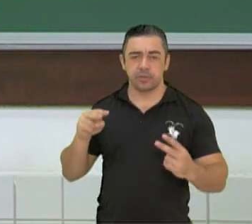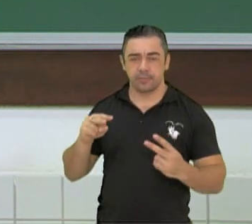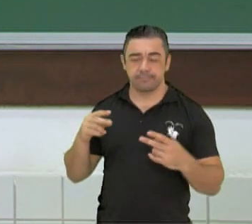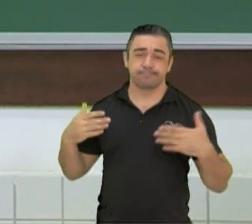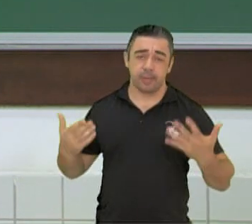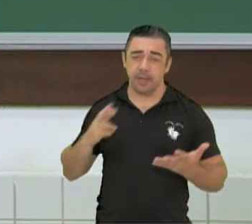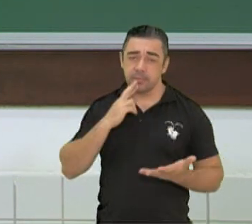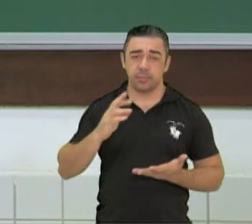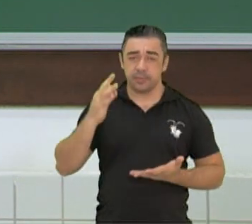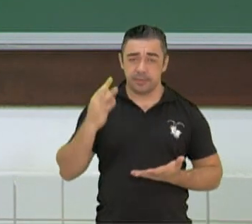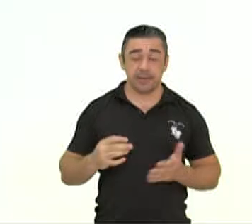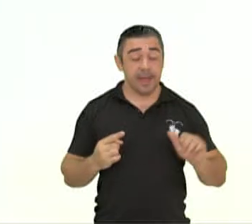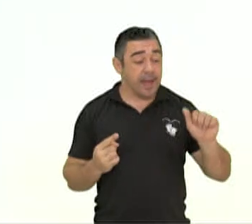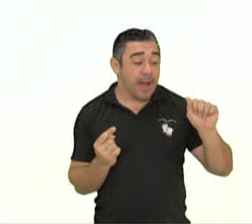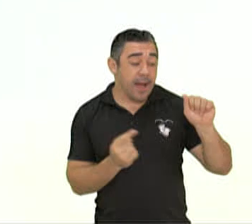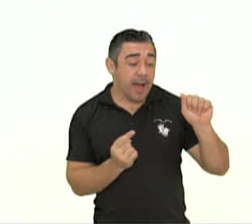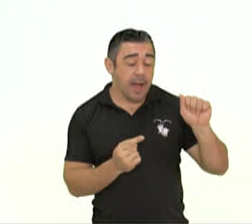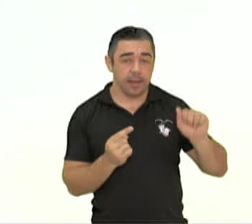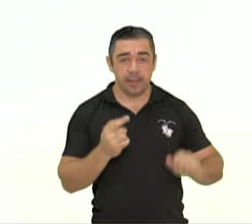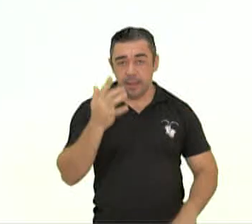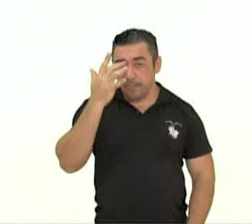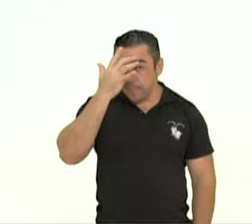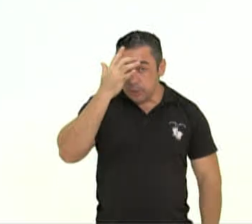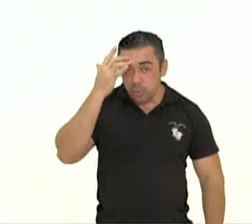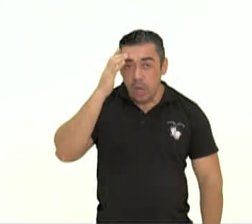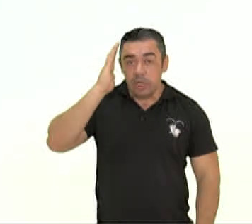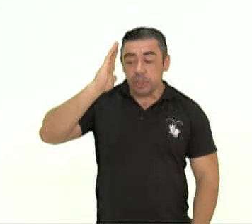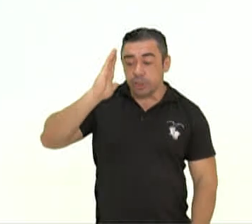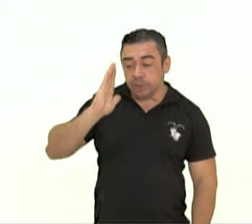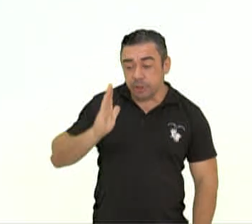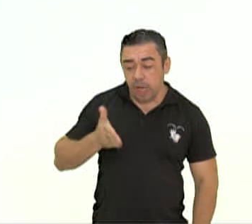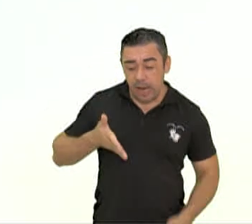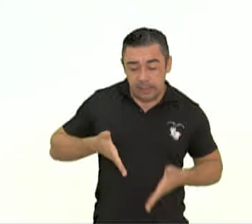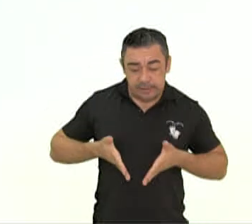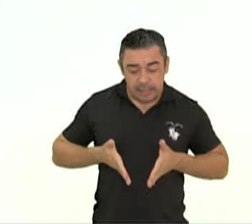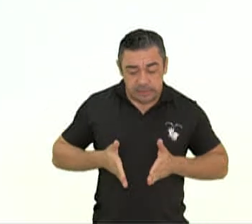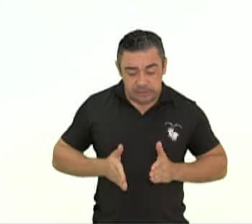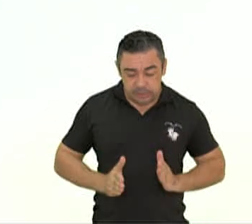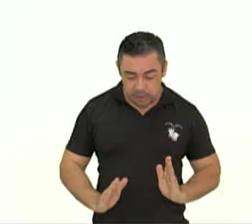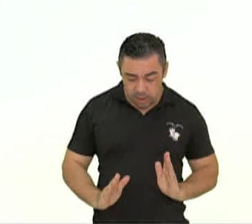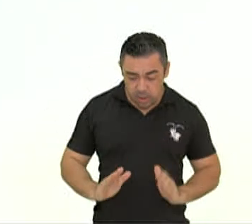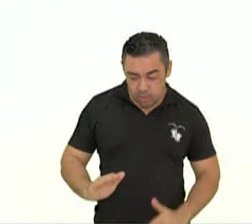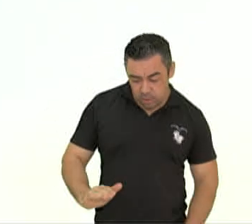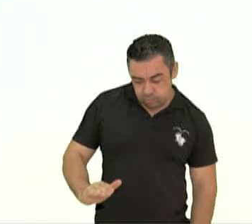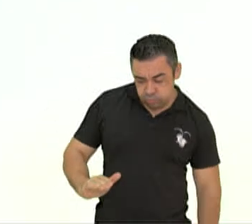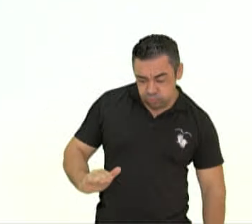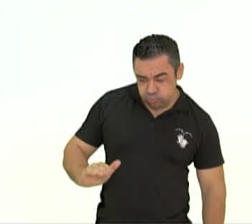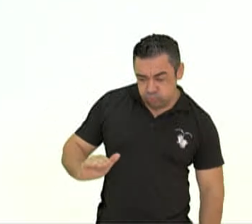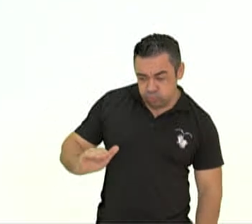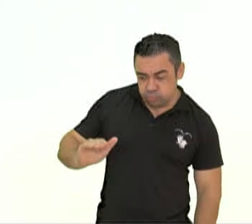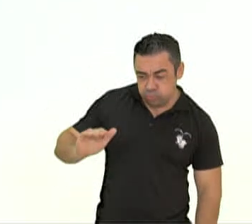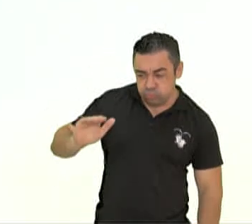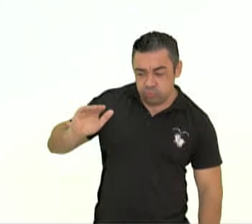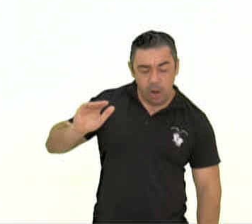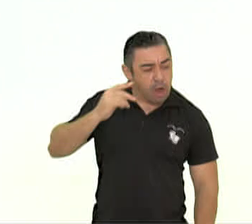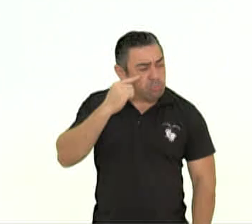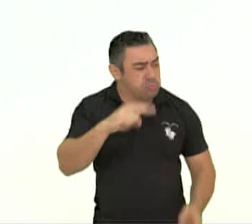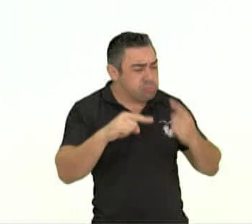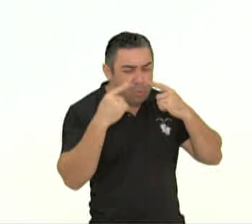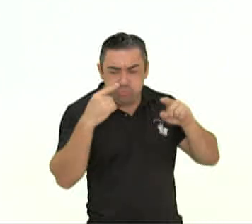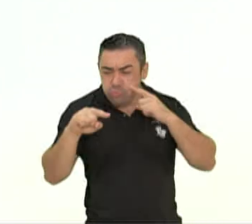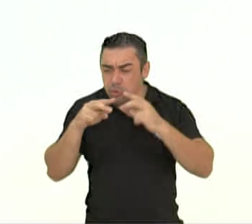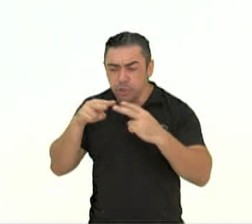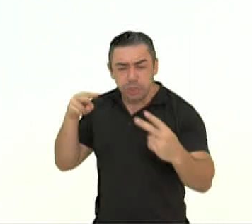nossa resposta é a A. São aqueles que nasceram e cresceram com as tecnologias digitais, presente em